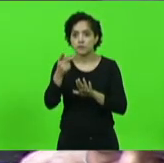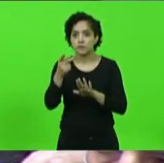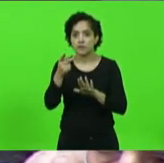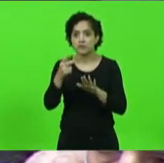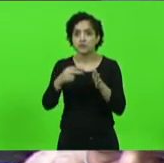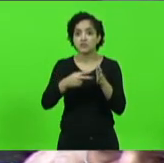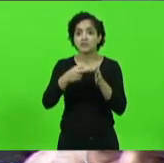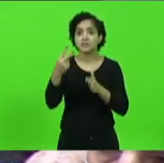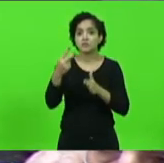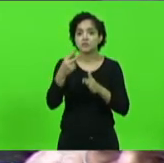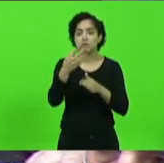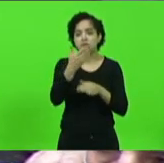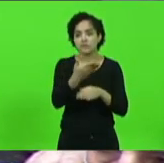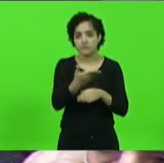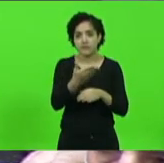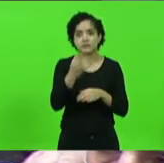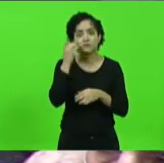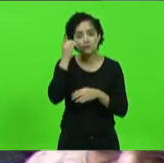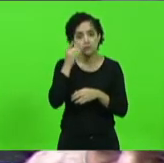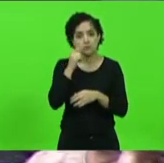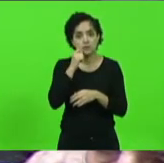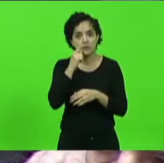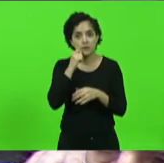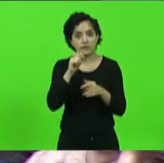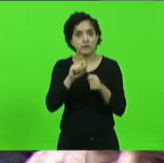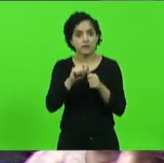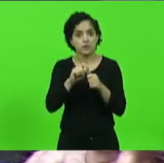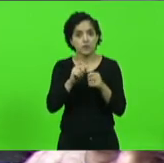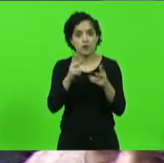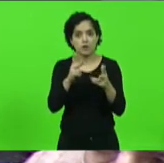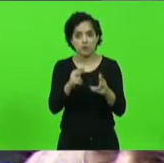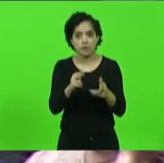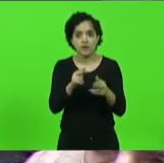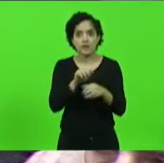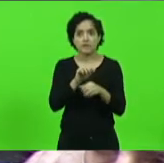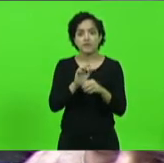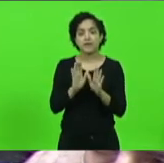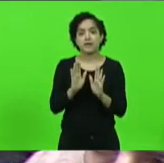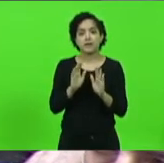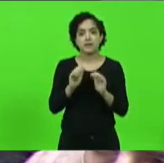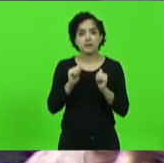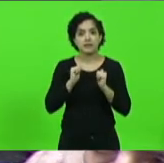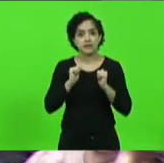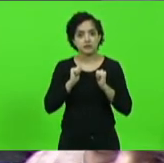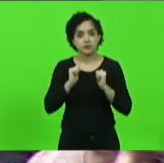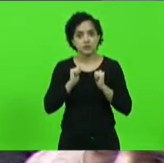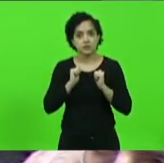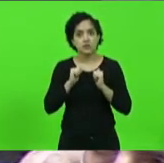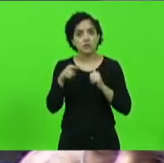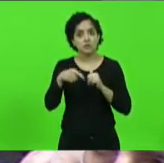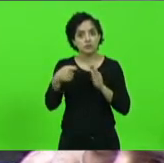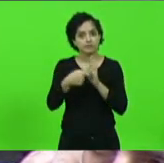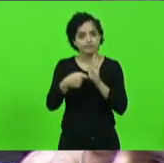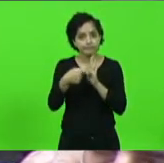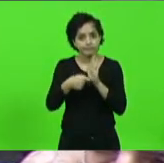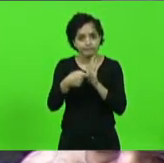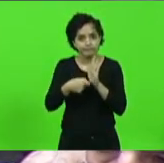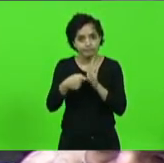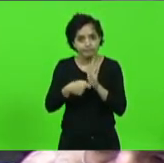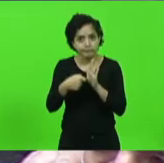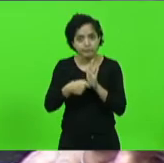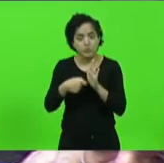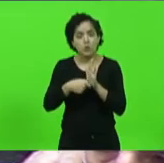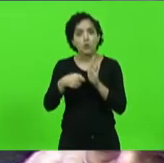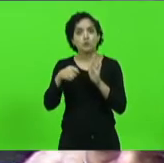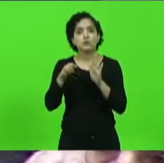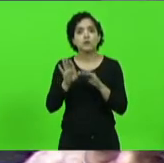deputada Ana Campagnolo faz isso. Fica ali quietinha no cantinho dela, e quando a gente está lutando aqui por uma pauta, ela levanta